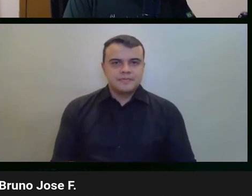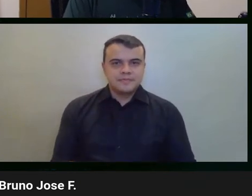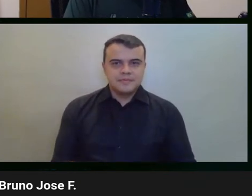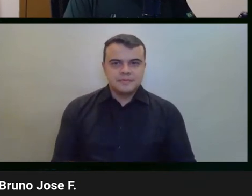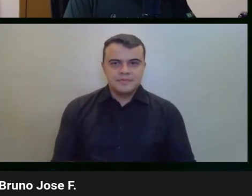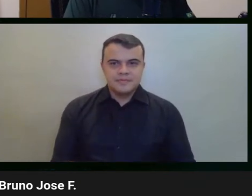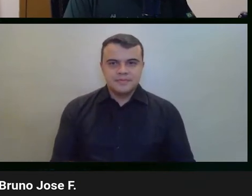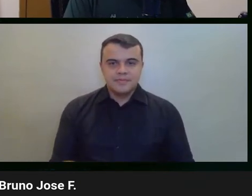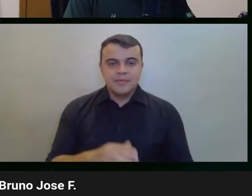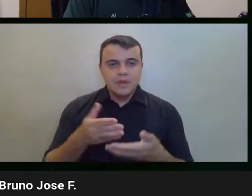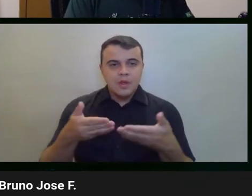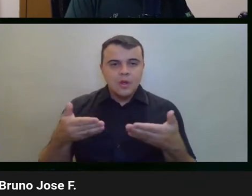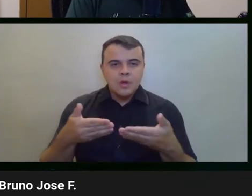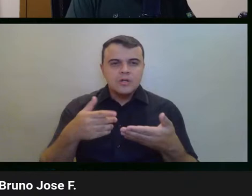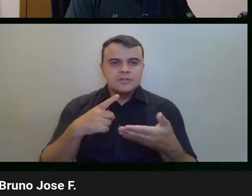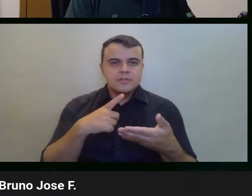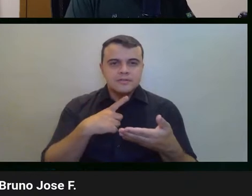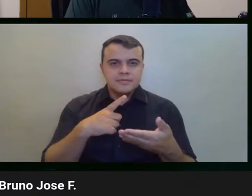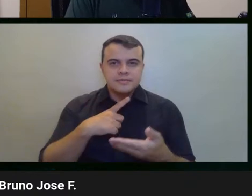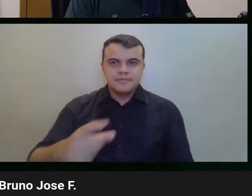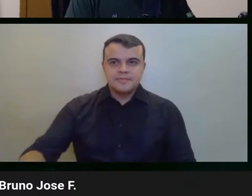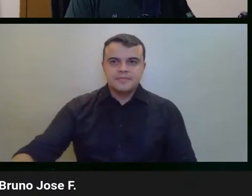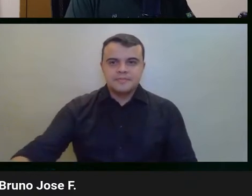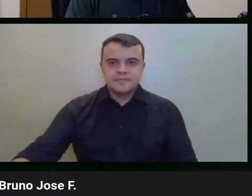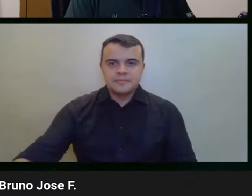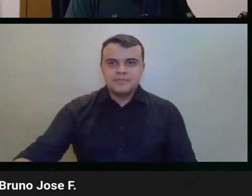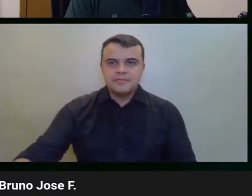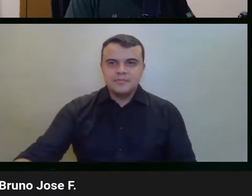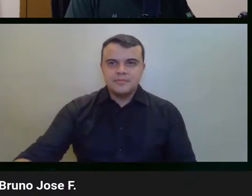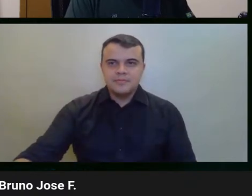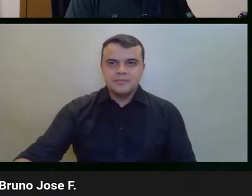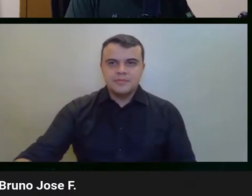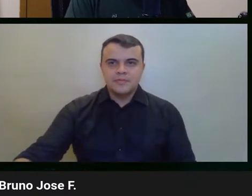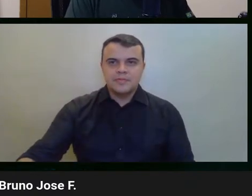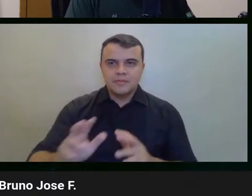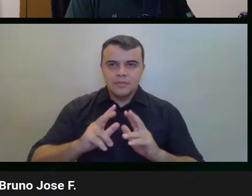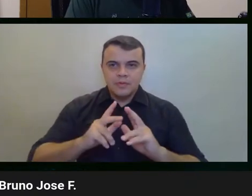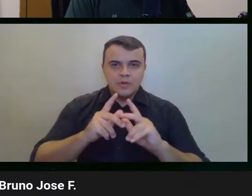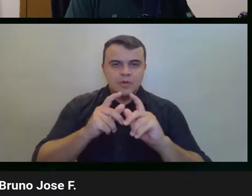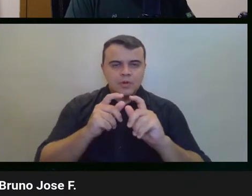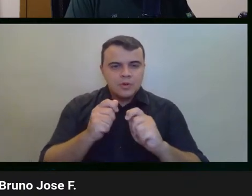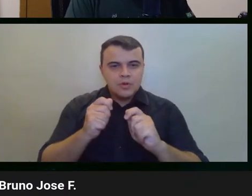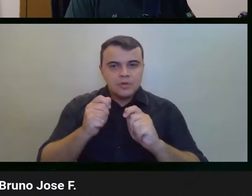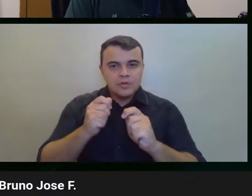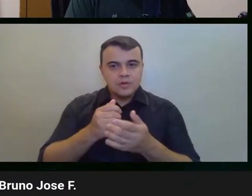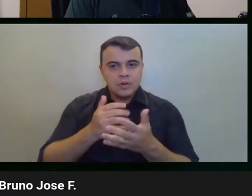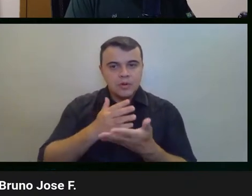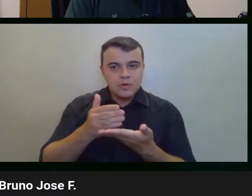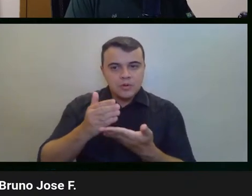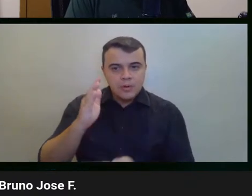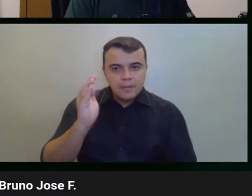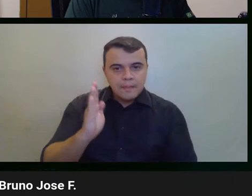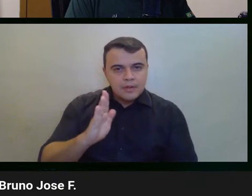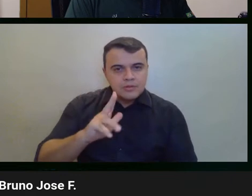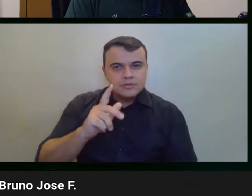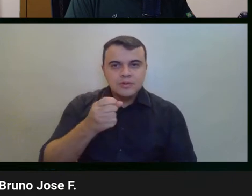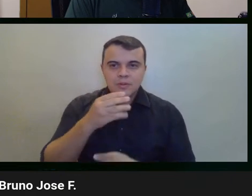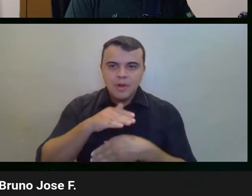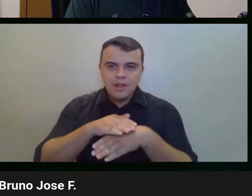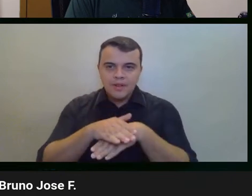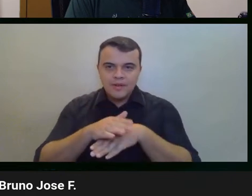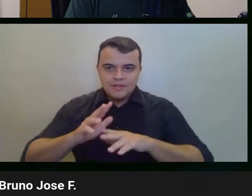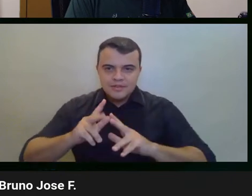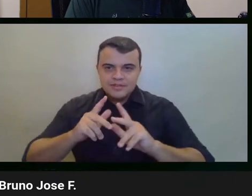Aí sim olha tem galera do Brasil inteiro aqui já mandando pessoal vai mandando de onde você tá falando aí o pessoal mandando boa noite a